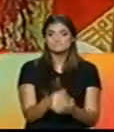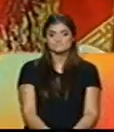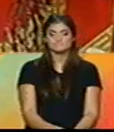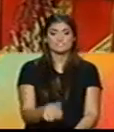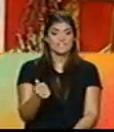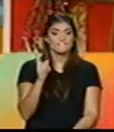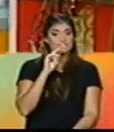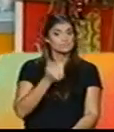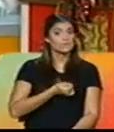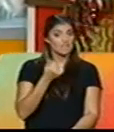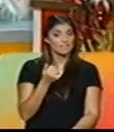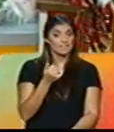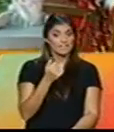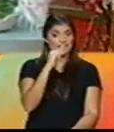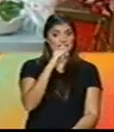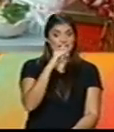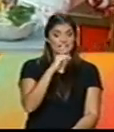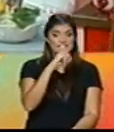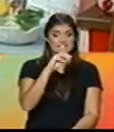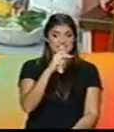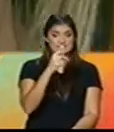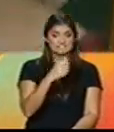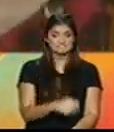A vencedora é...